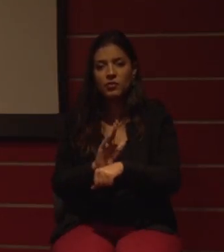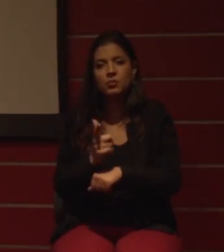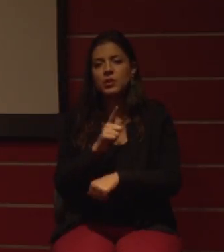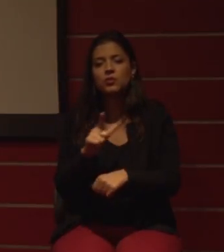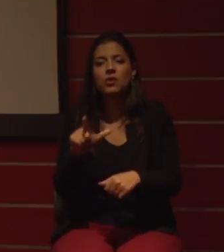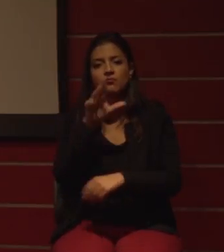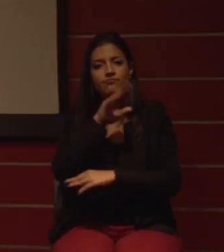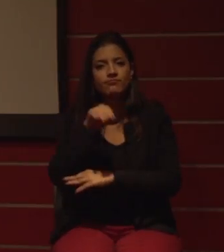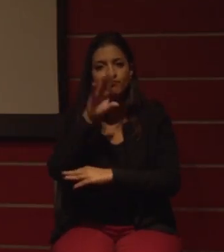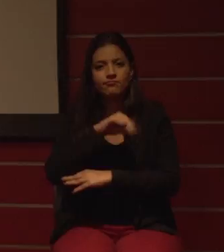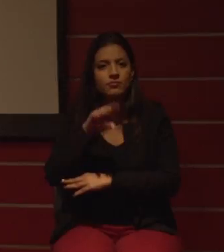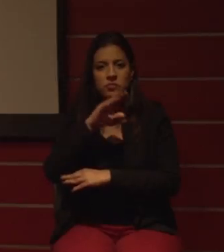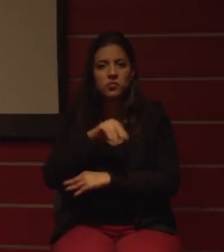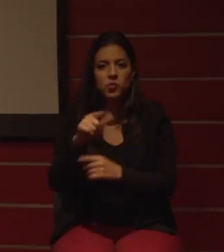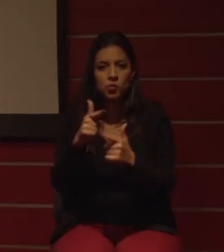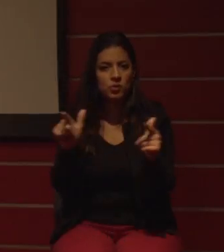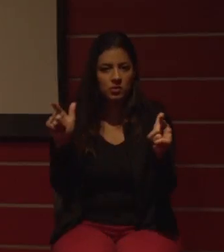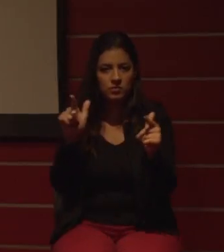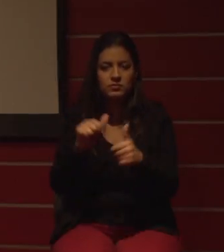né